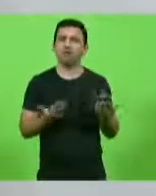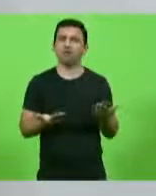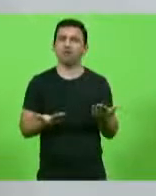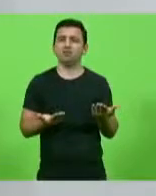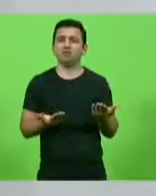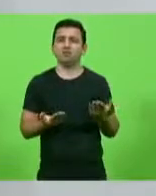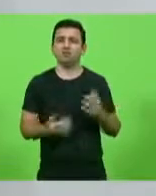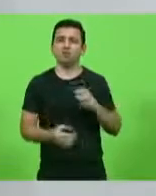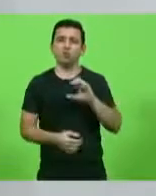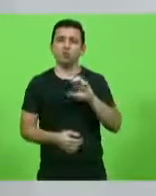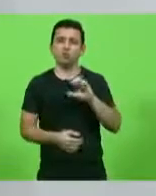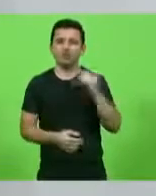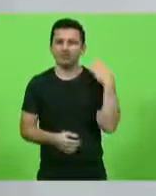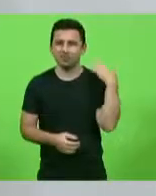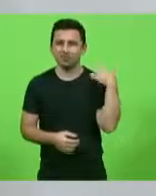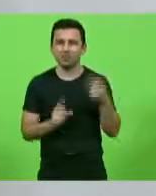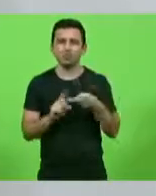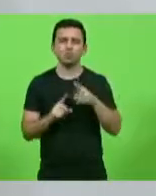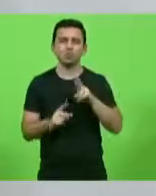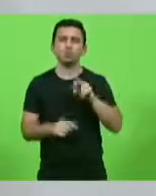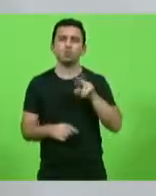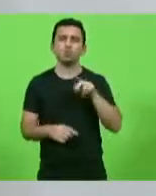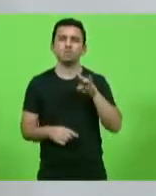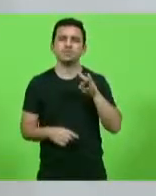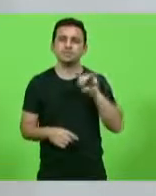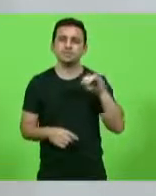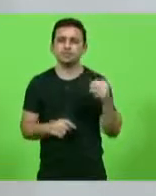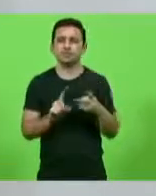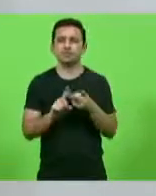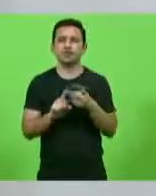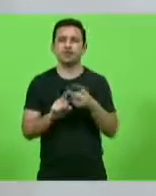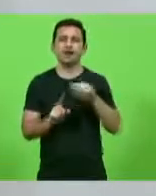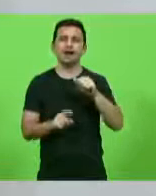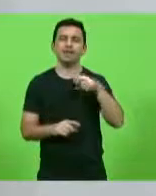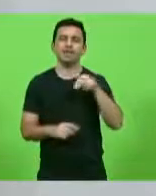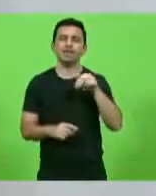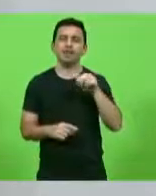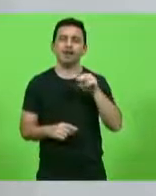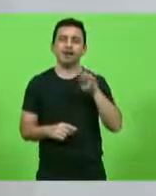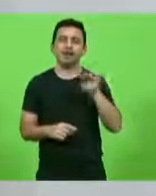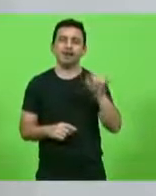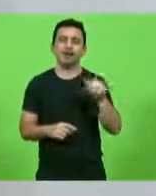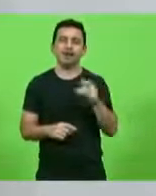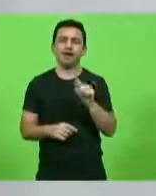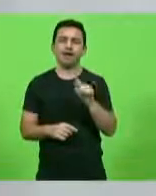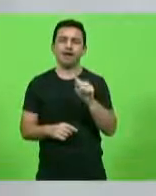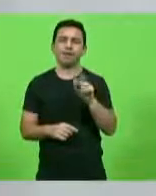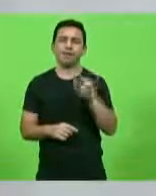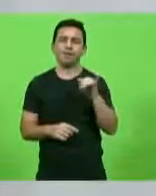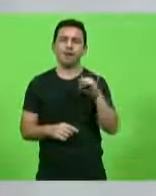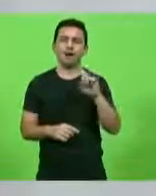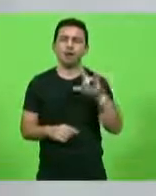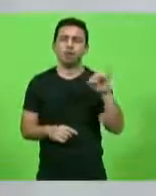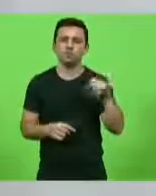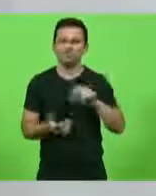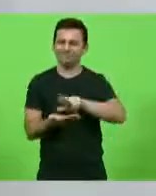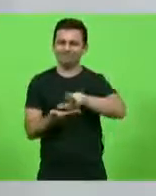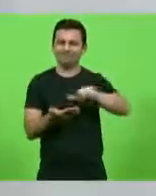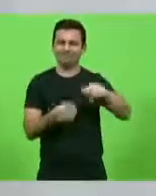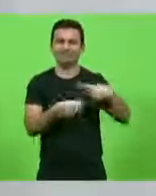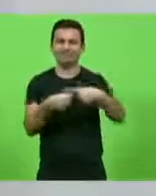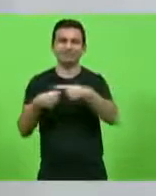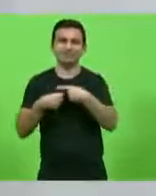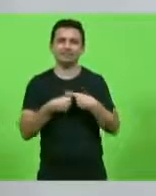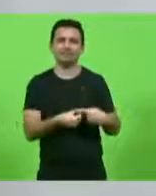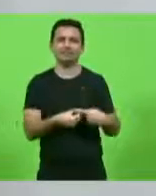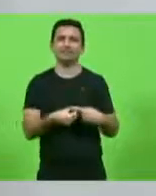Costa, de Urubici, Anitta Garibaldi, Campo Belo do Sul, ou, enfim, vários